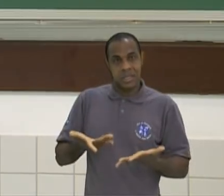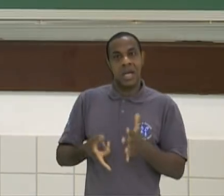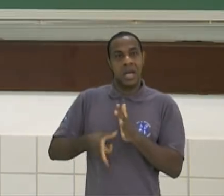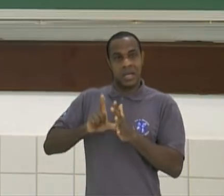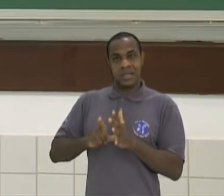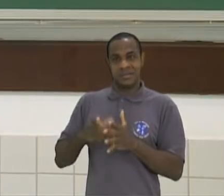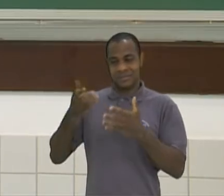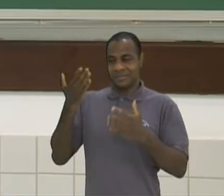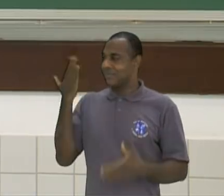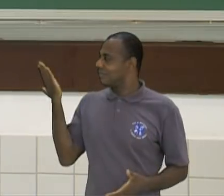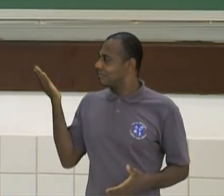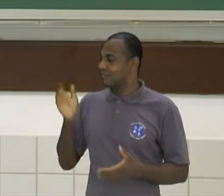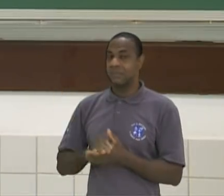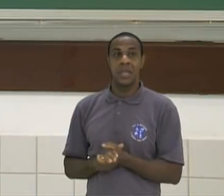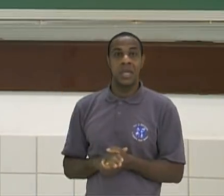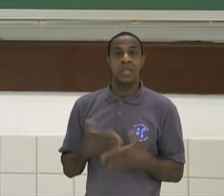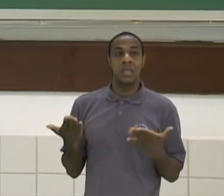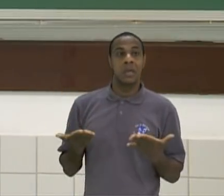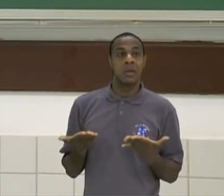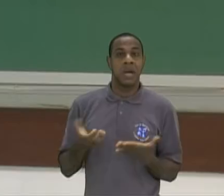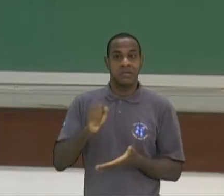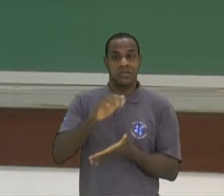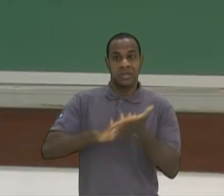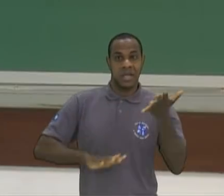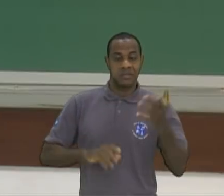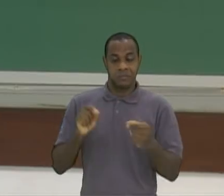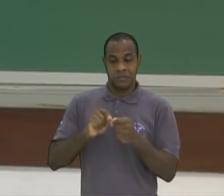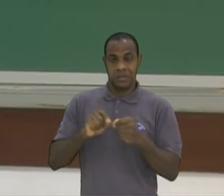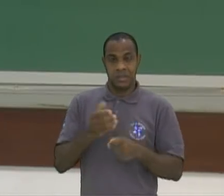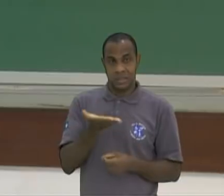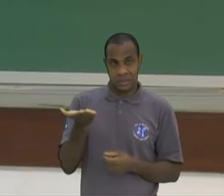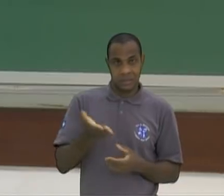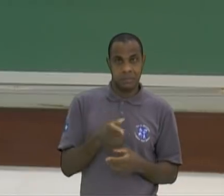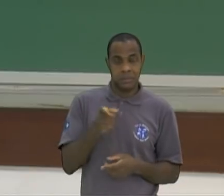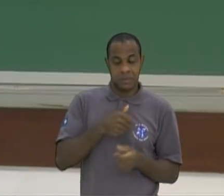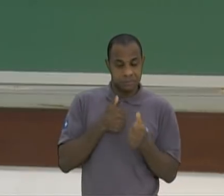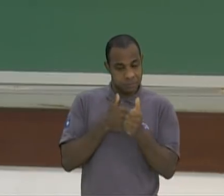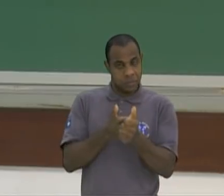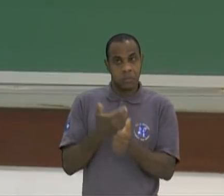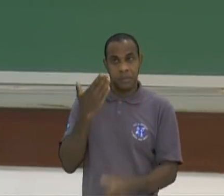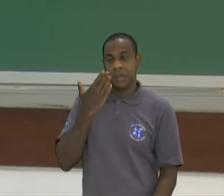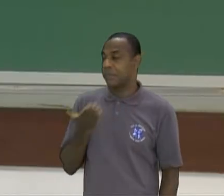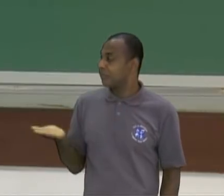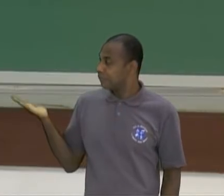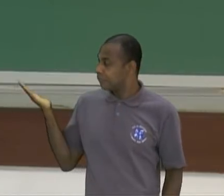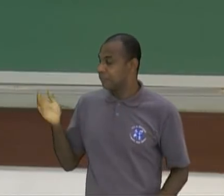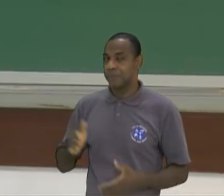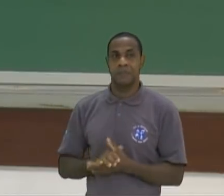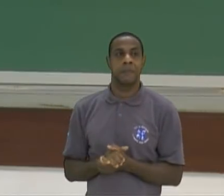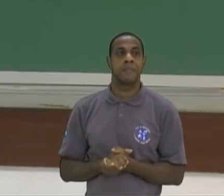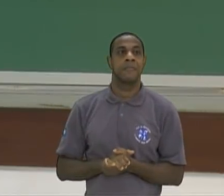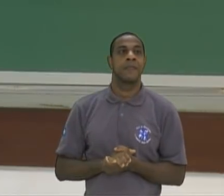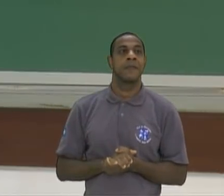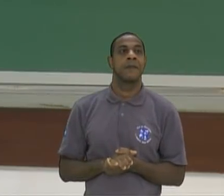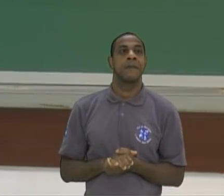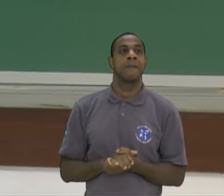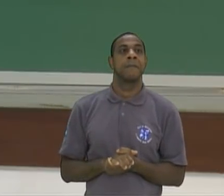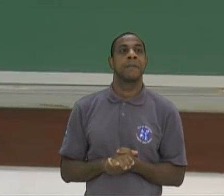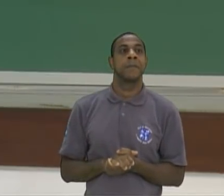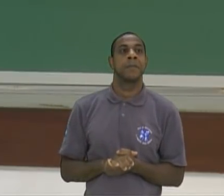anteriormente. Bora para o nosso exercício, então, mais atividades para você estar aprofundando ainda mais o conhecimento no tema da aula de hoje, que fala o